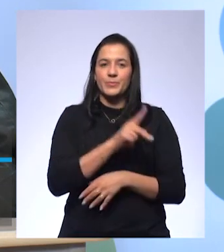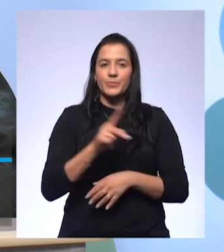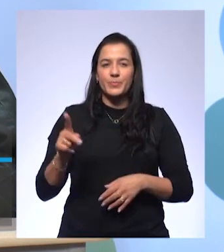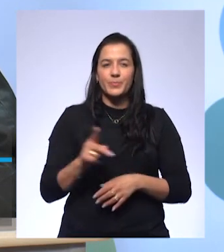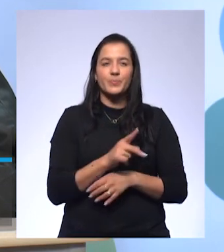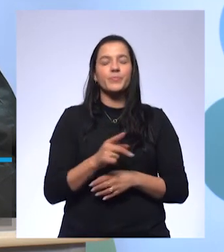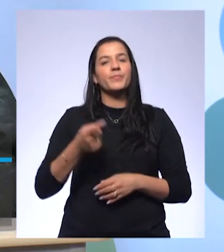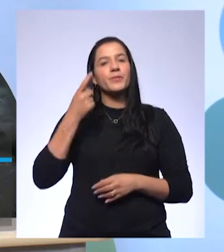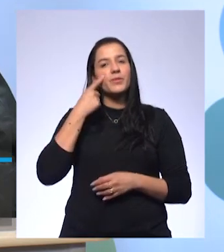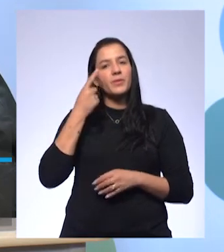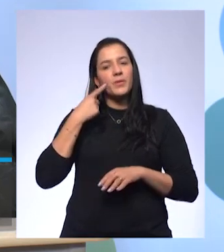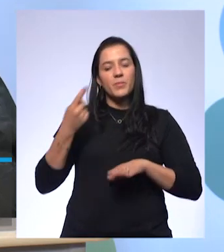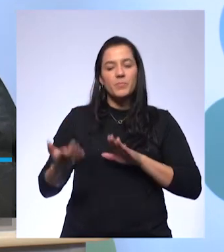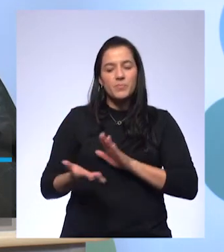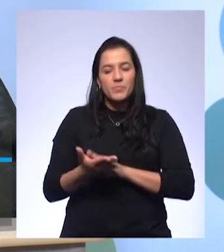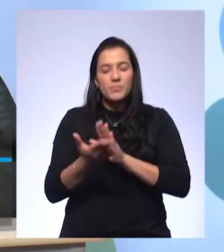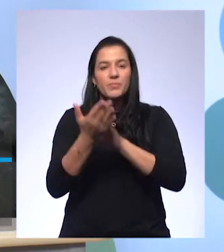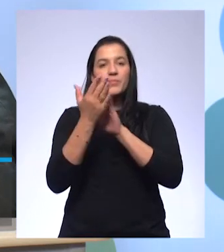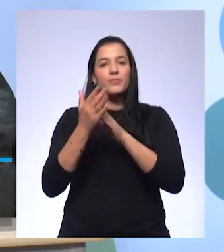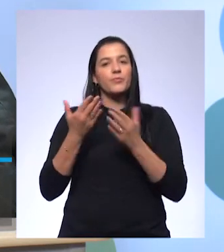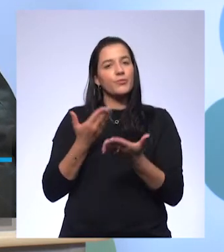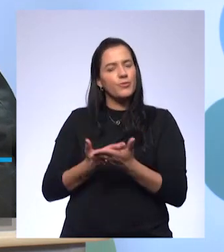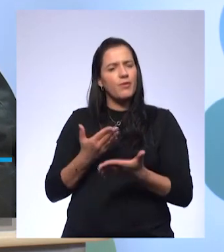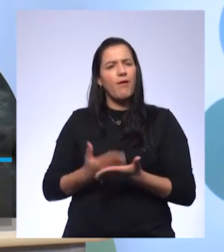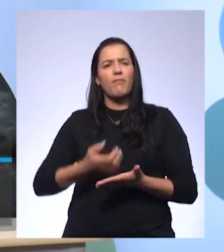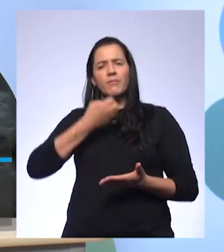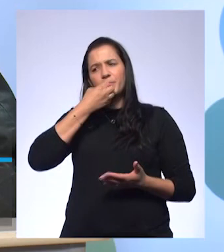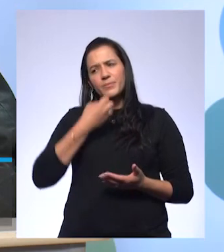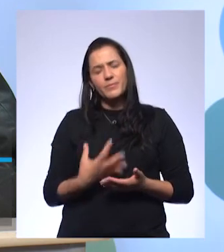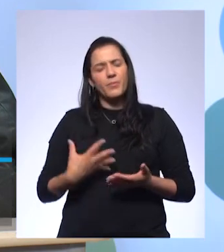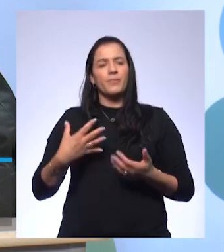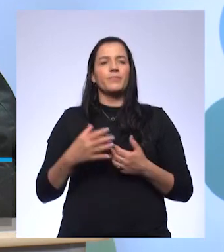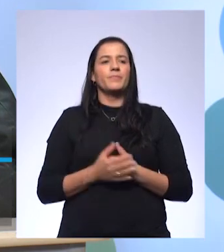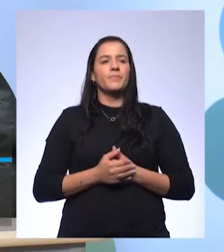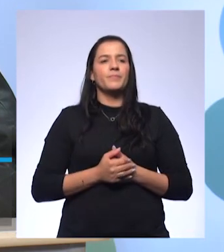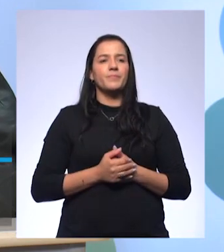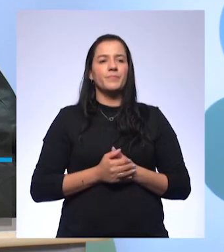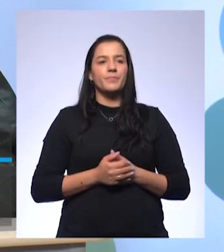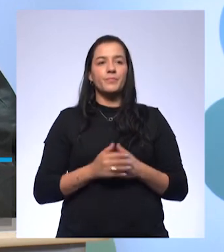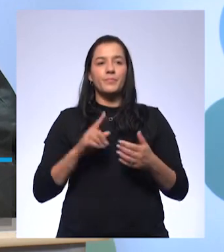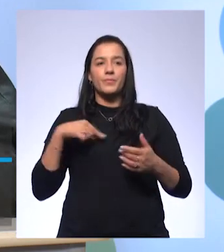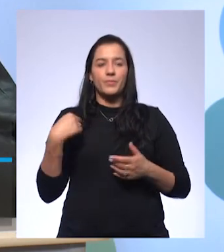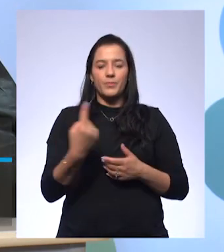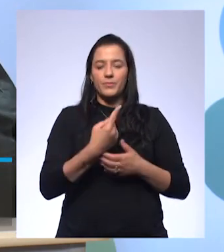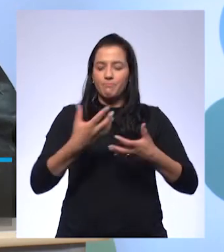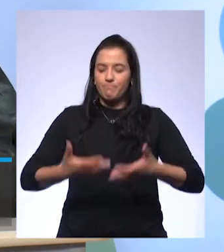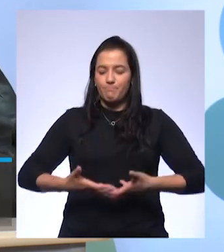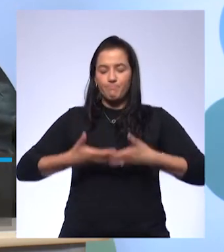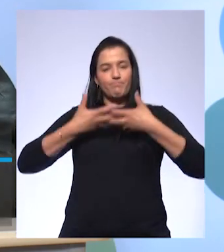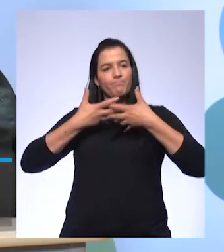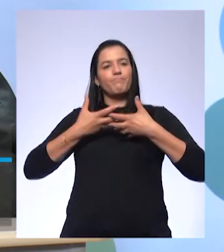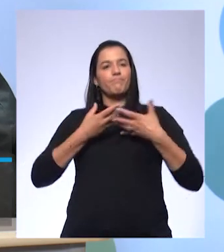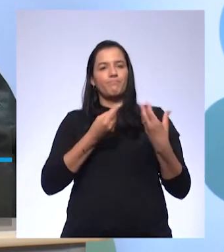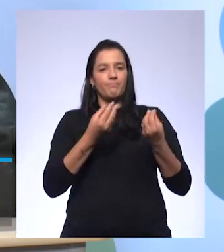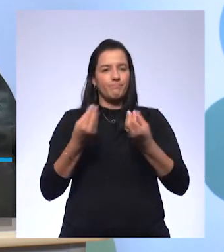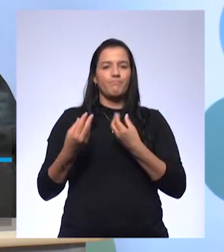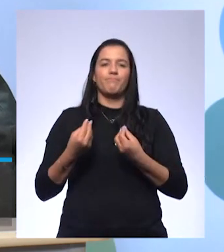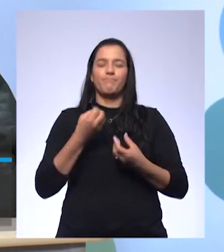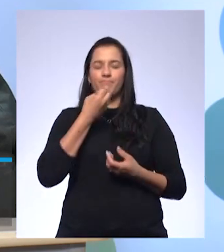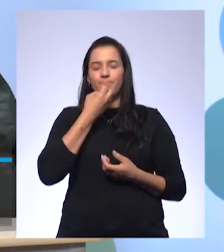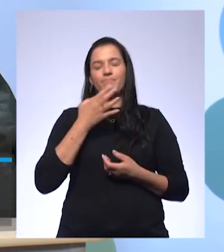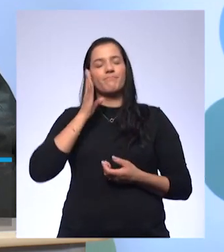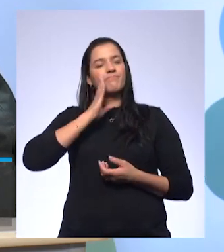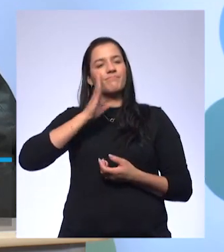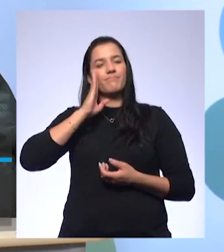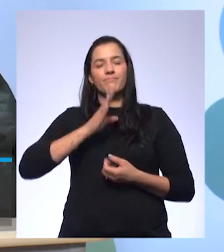os seus elogios à aula, professora Luíse. É muito bom, isso nos motiva muito. Muito obrigado,